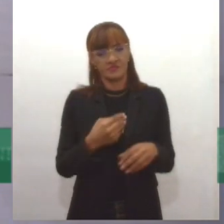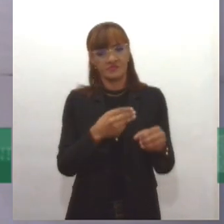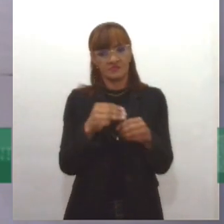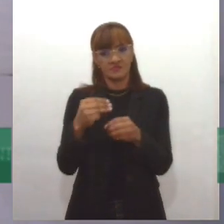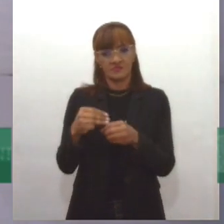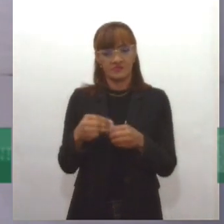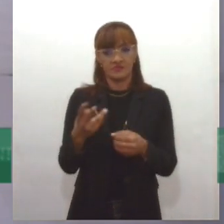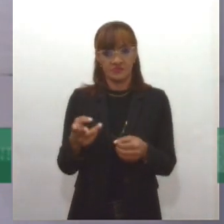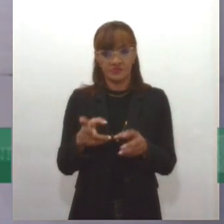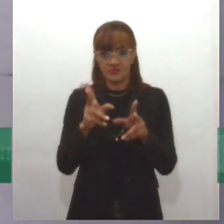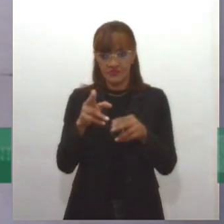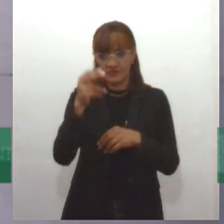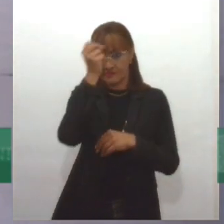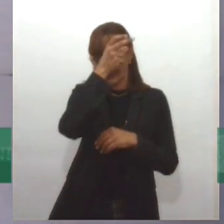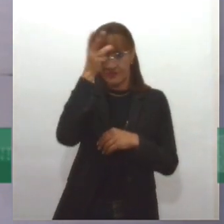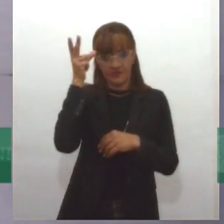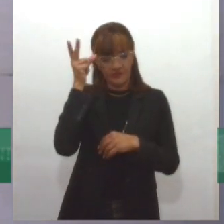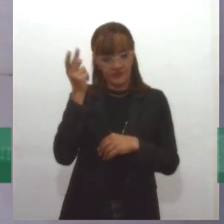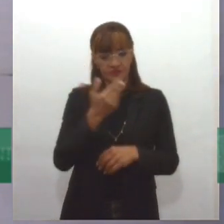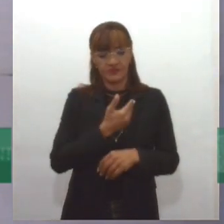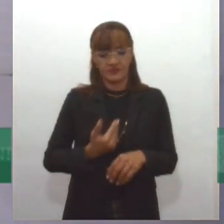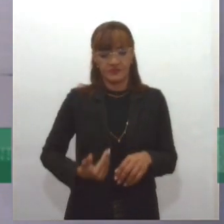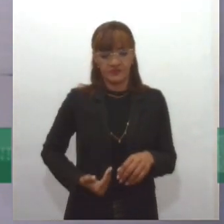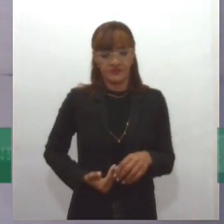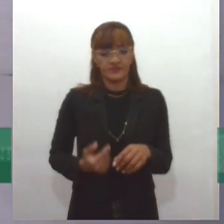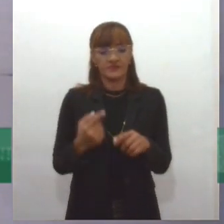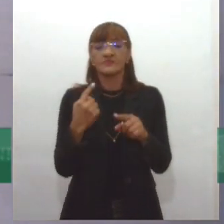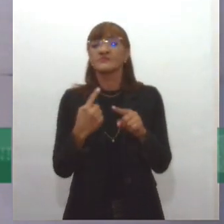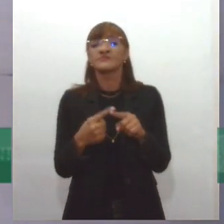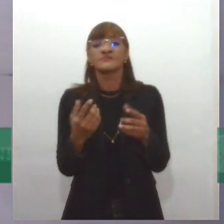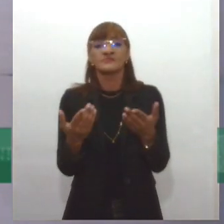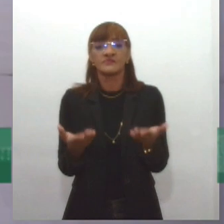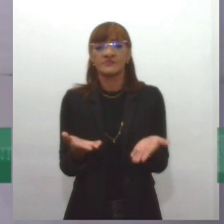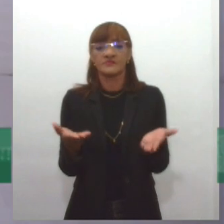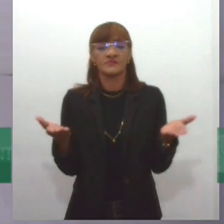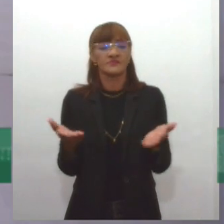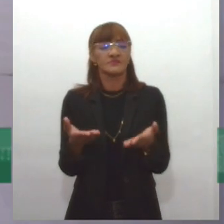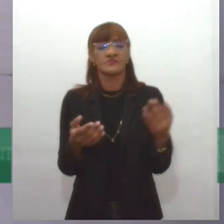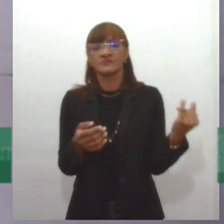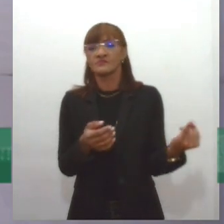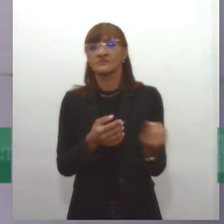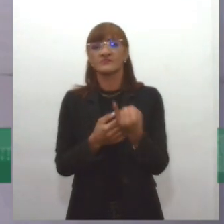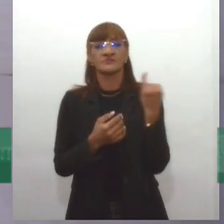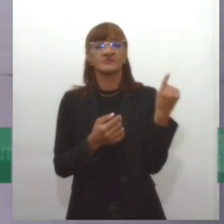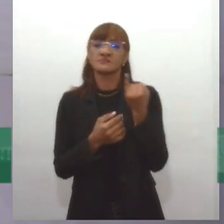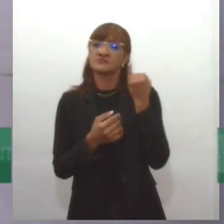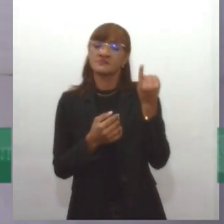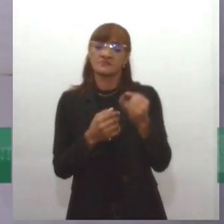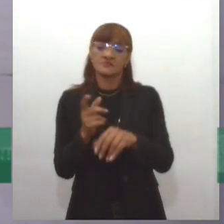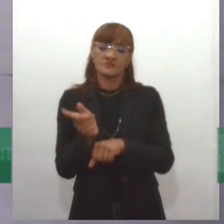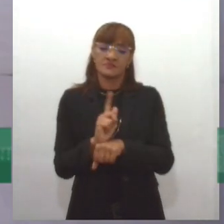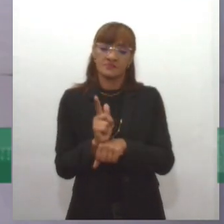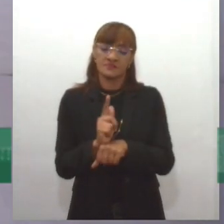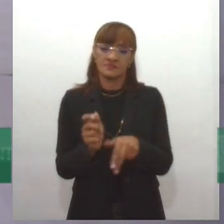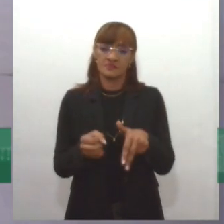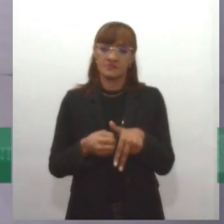E por que que ela foi considerada aí um marco importante na gestão dos gastos públicos?